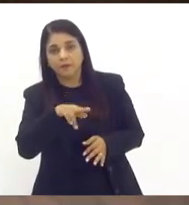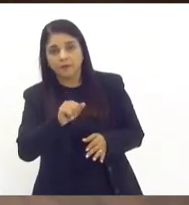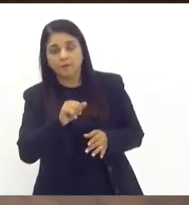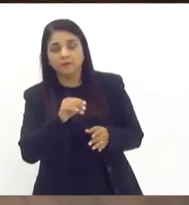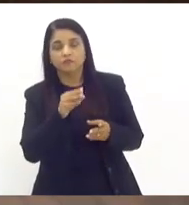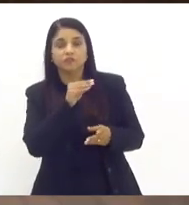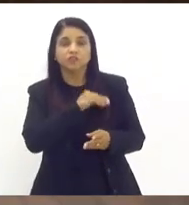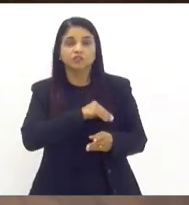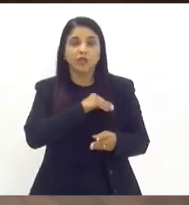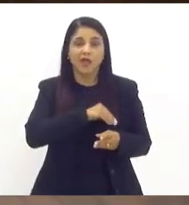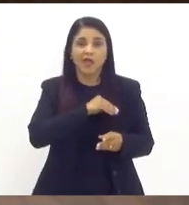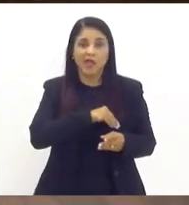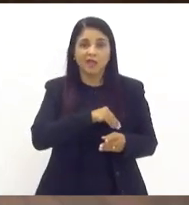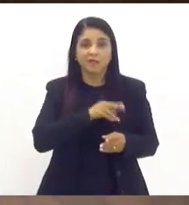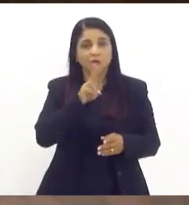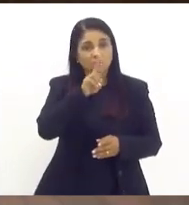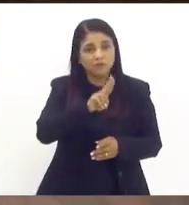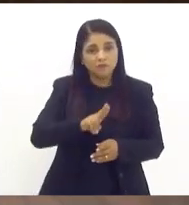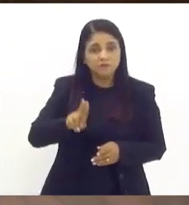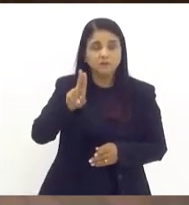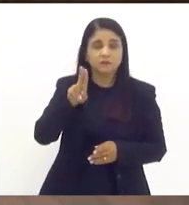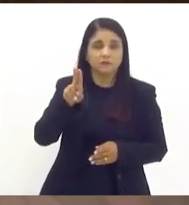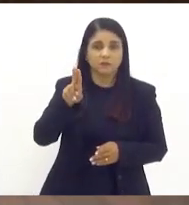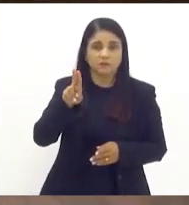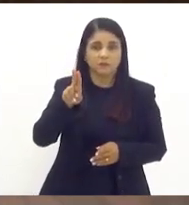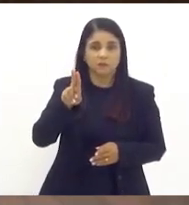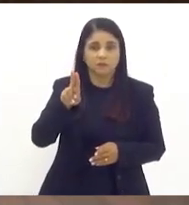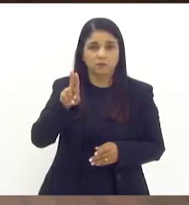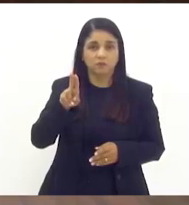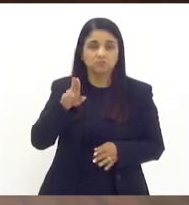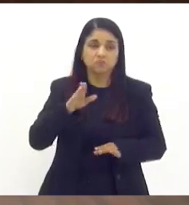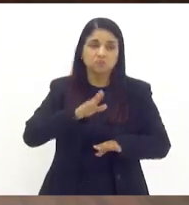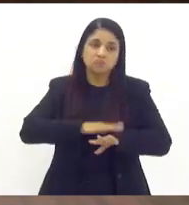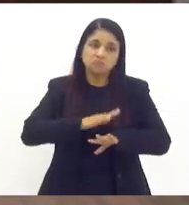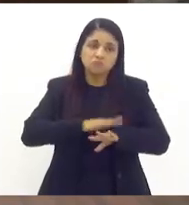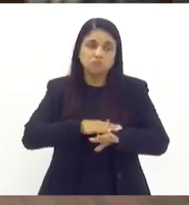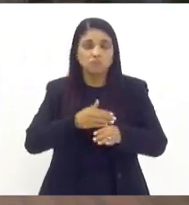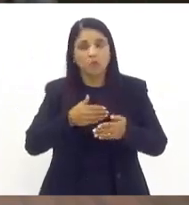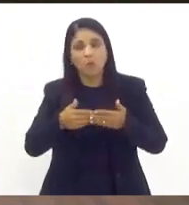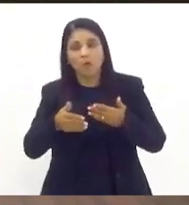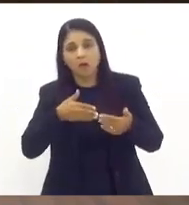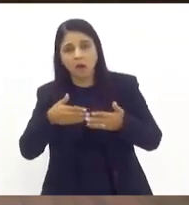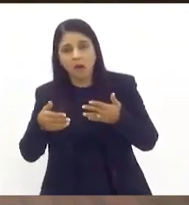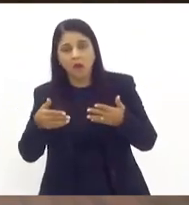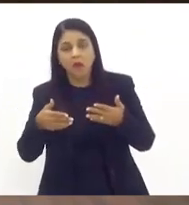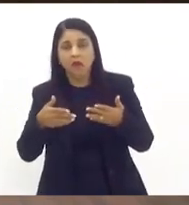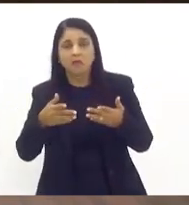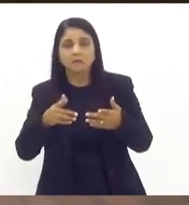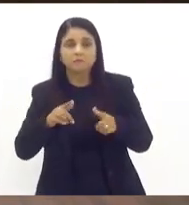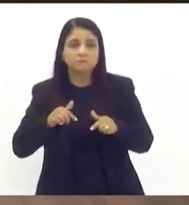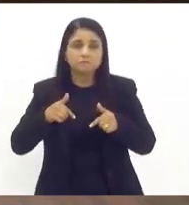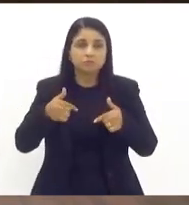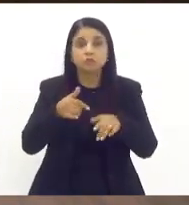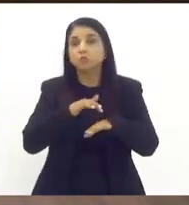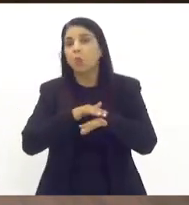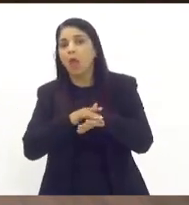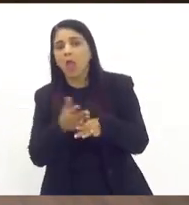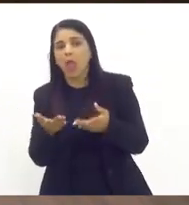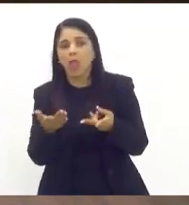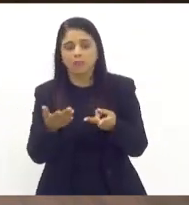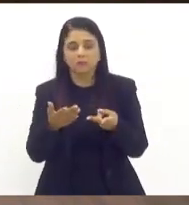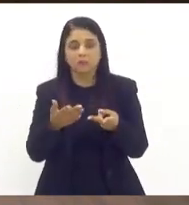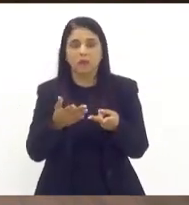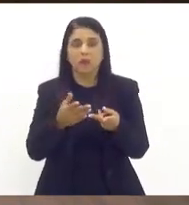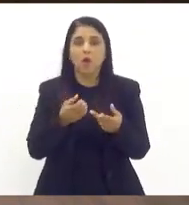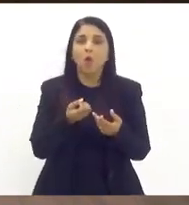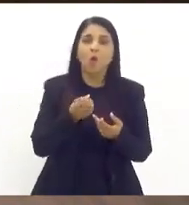Universitário por algum motivo Ele não possa prestar esse serviço algum motivo doença o motivo